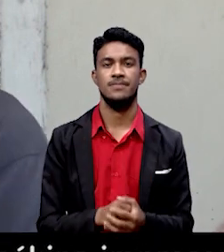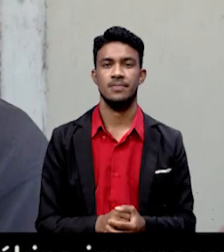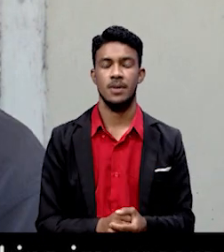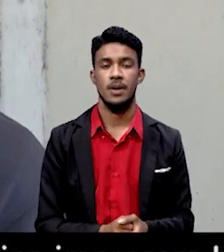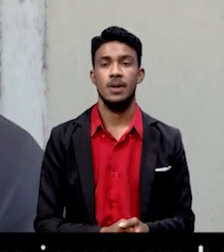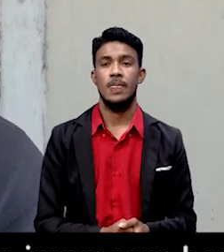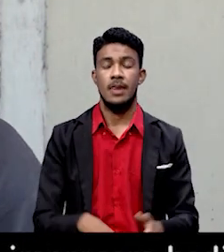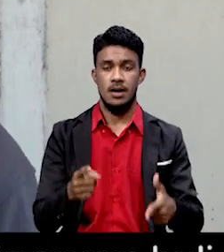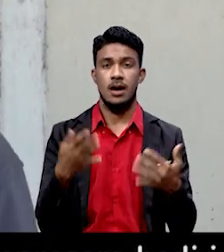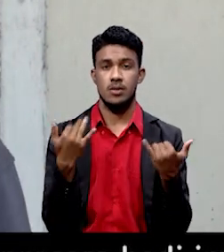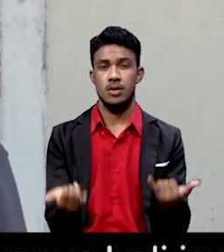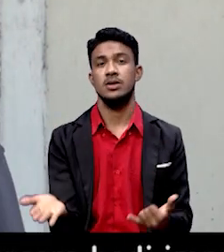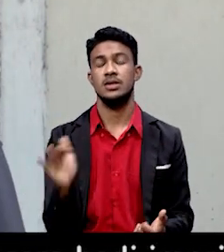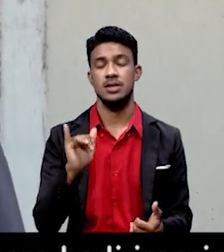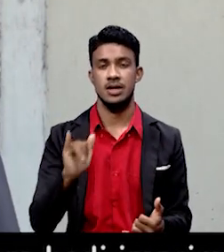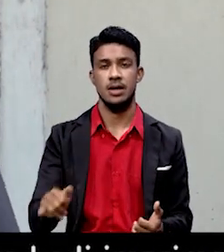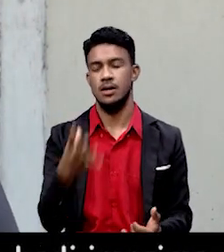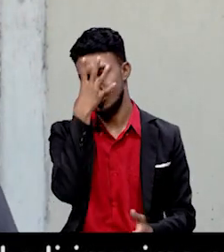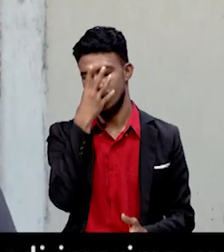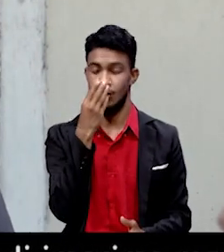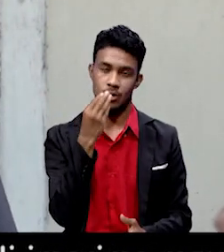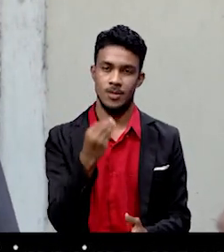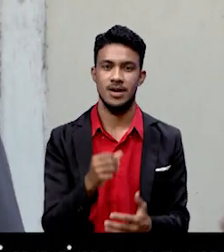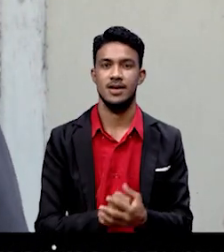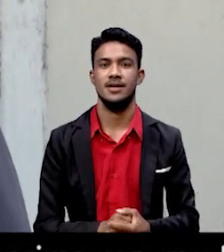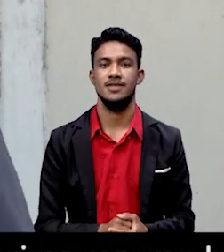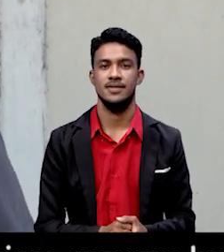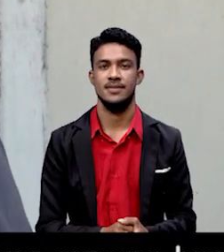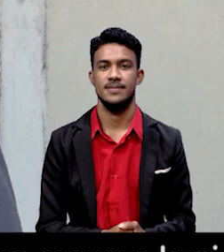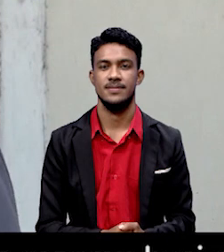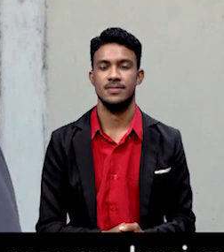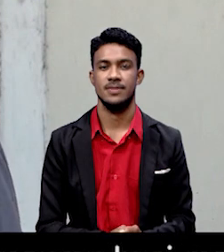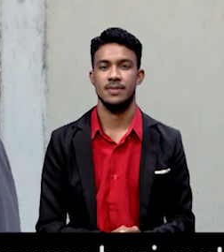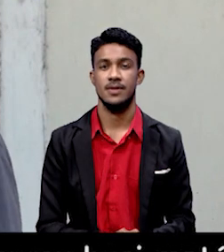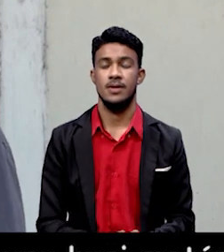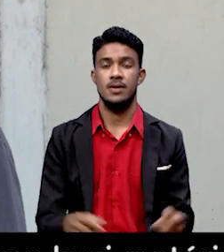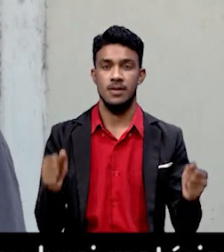biagor fusik sir tobalai bang sir tobalai ho maka